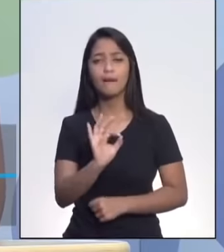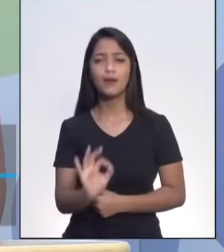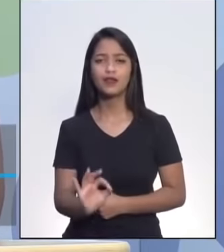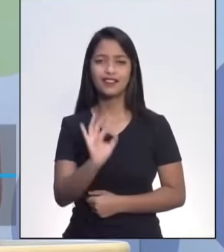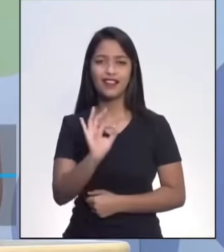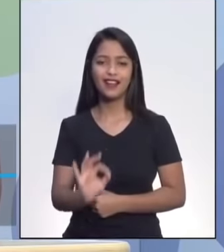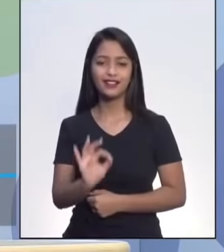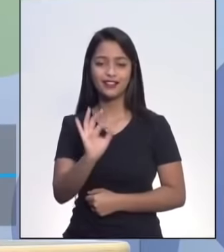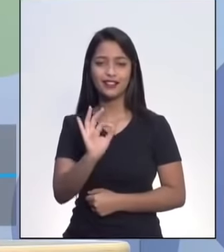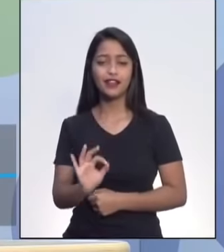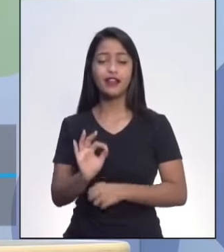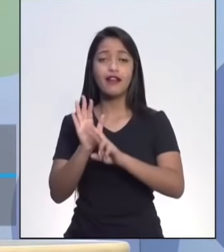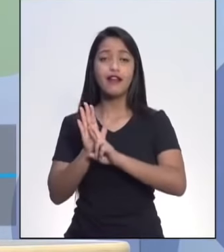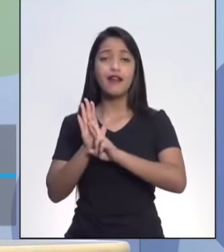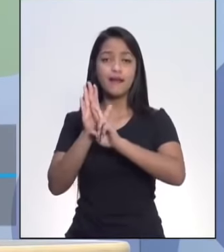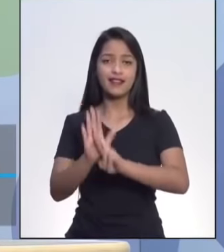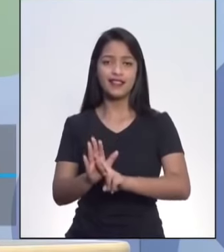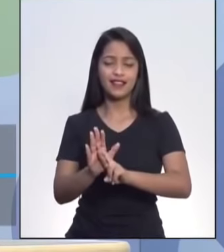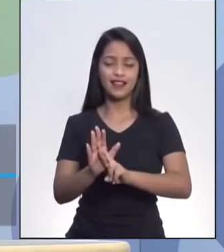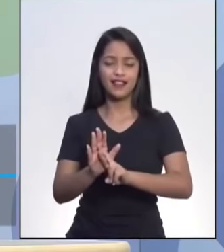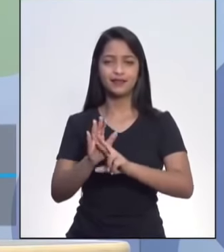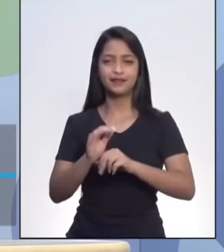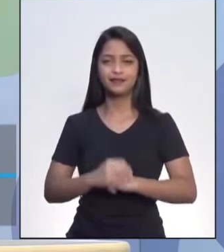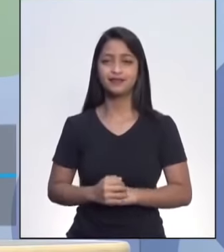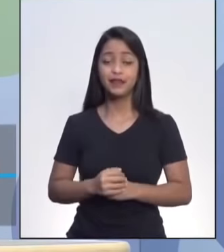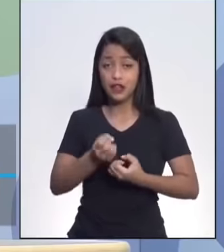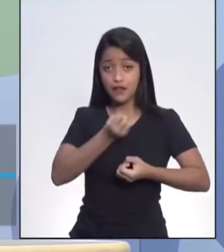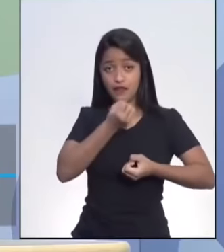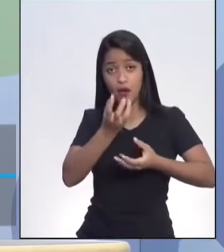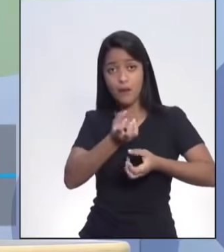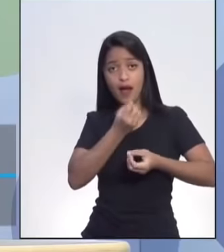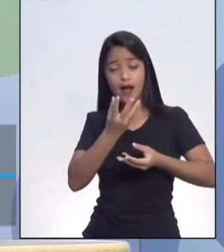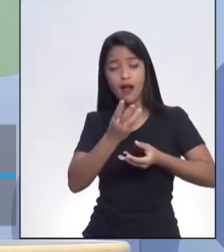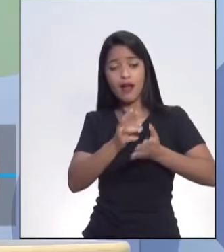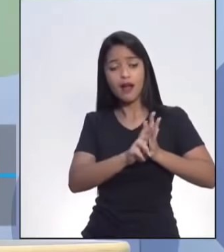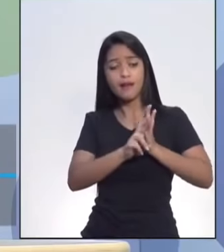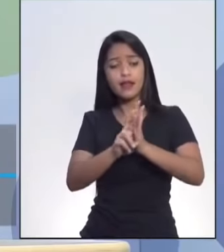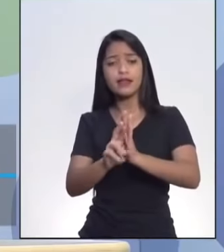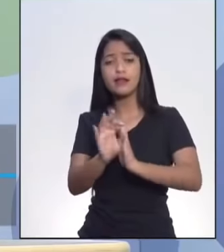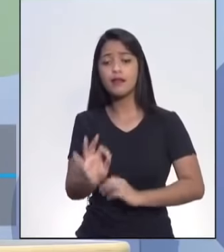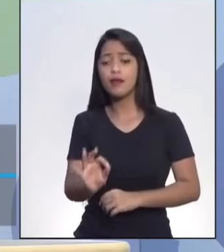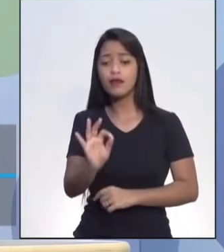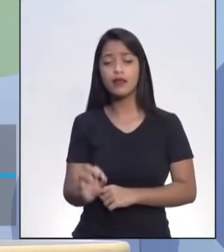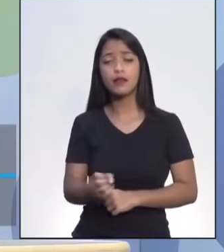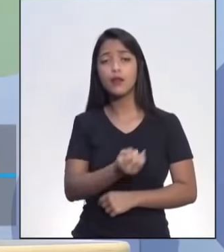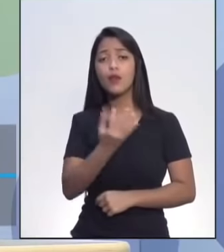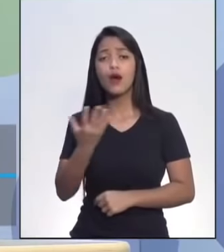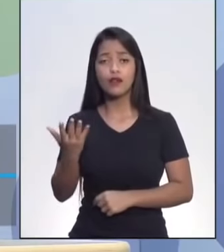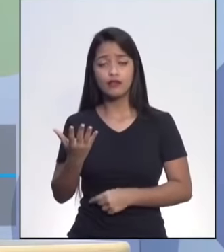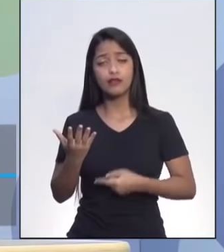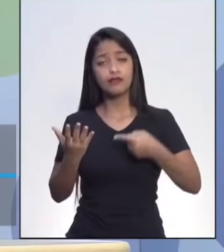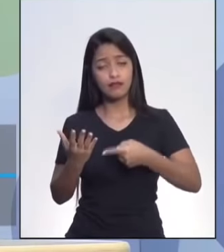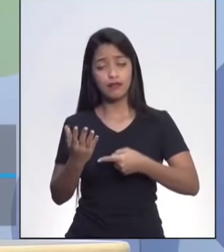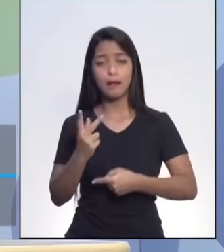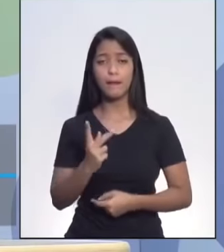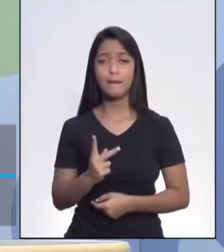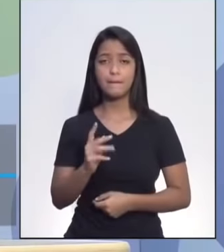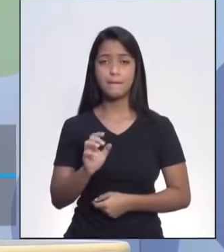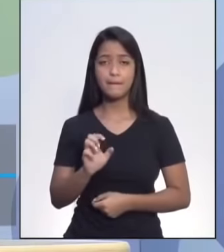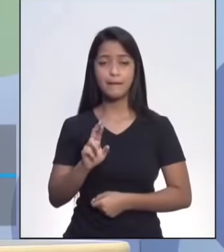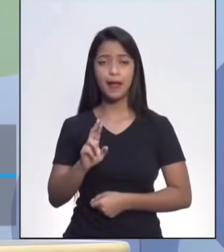que representa aquele determinado dado. Nesse caso, é a porcentagem que representa